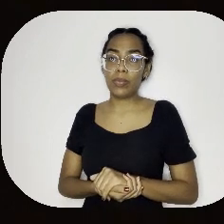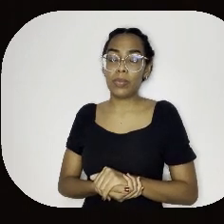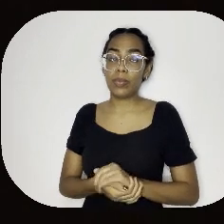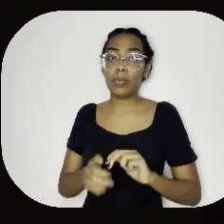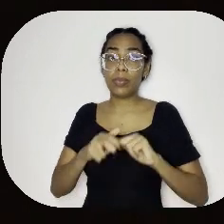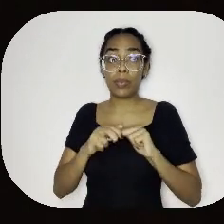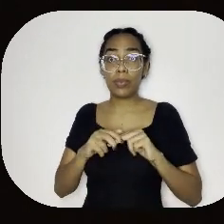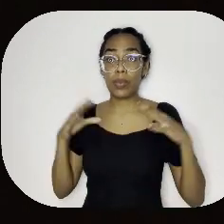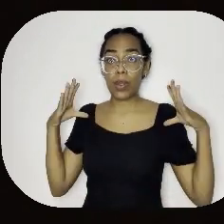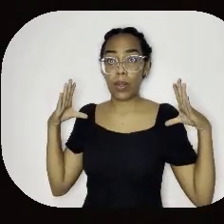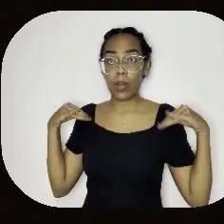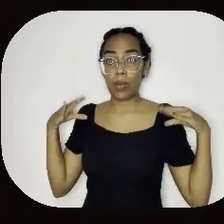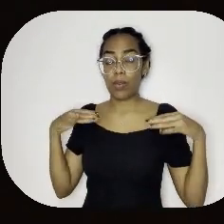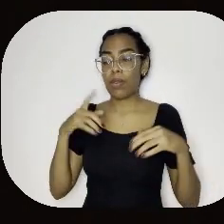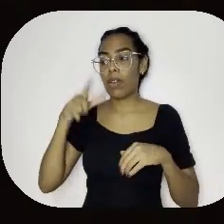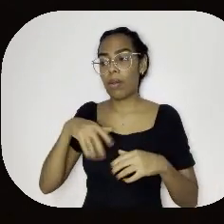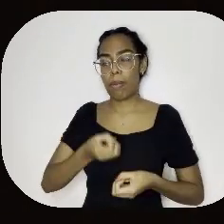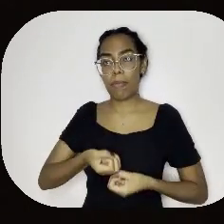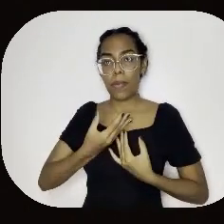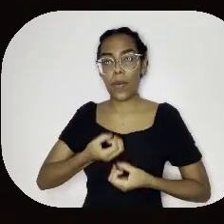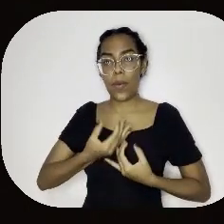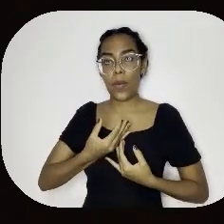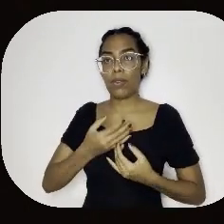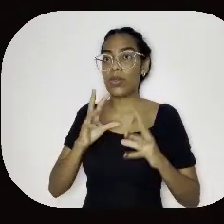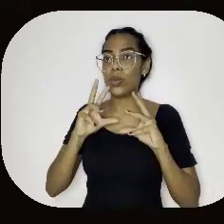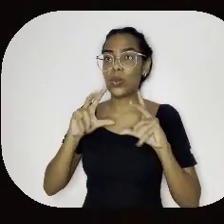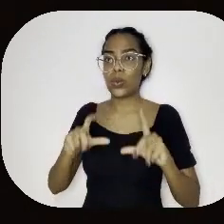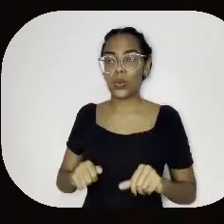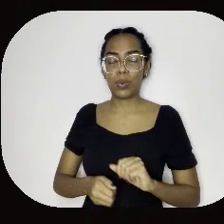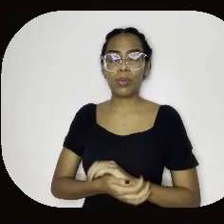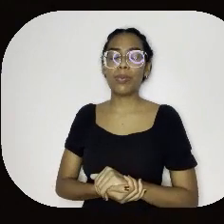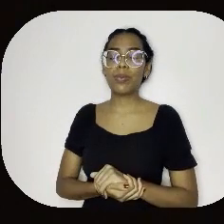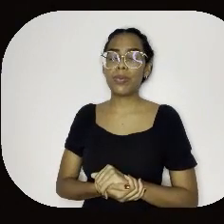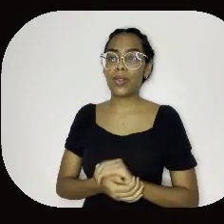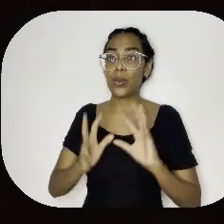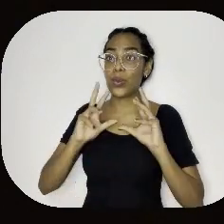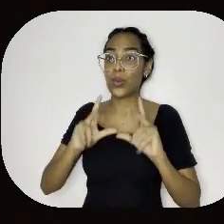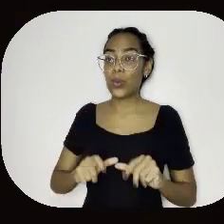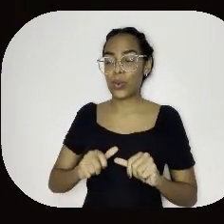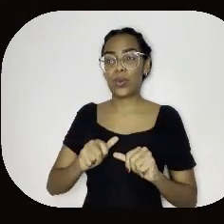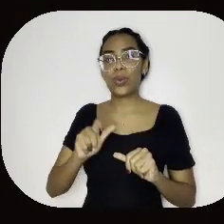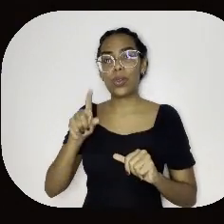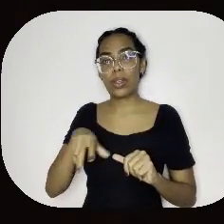mágoa que o acompanha ainda.